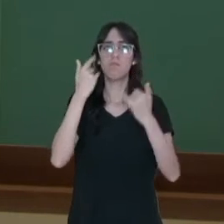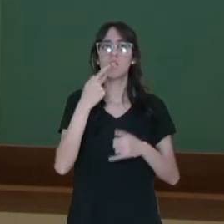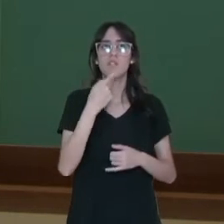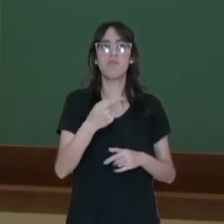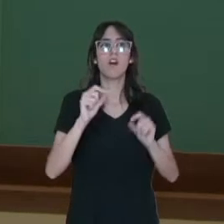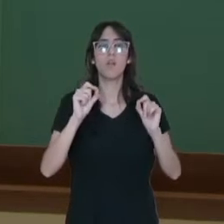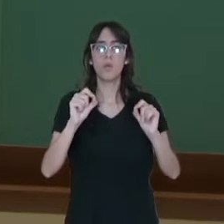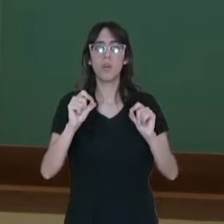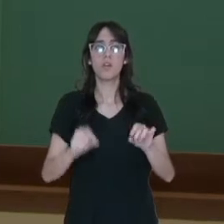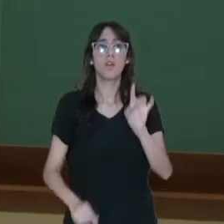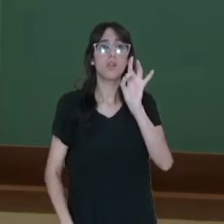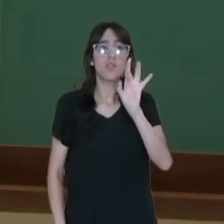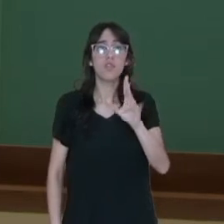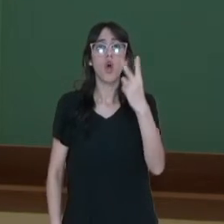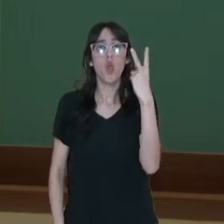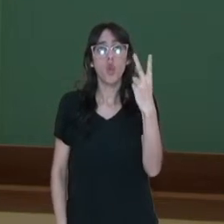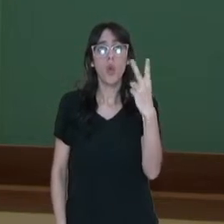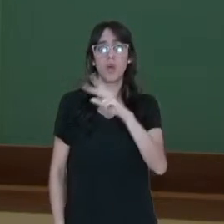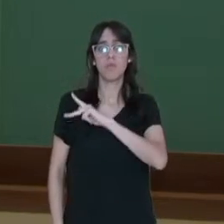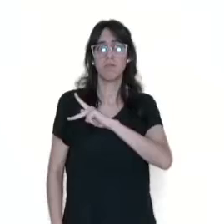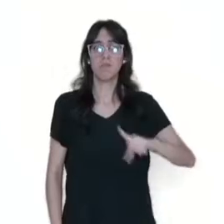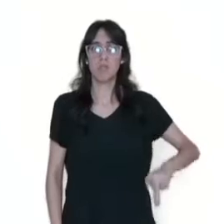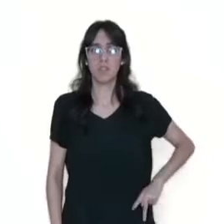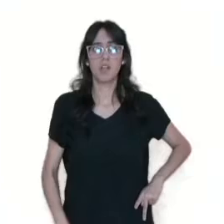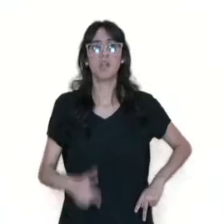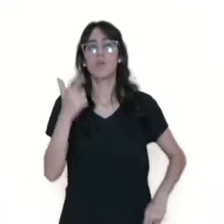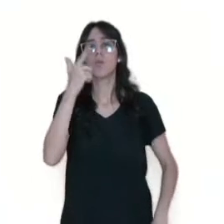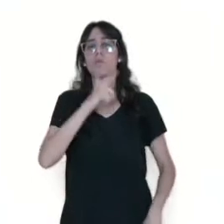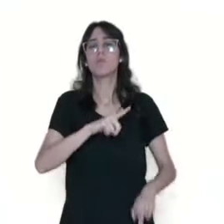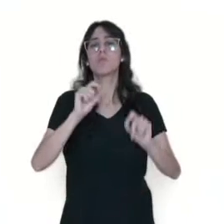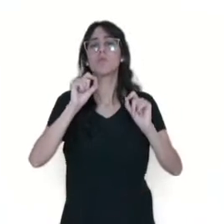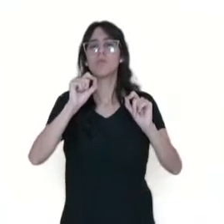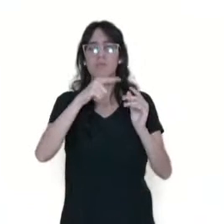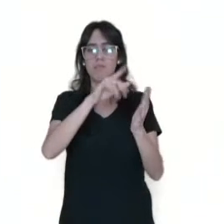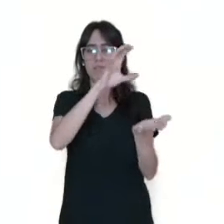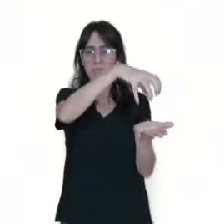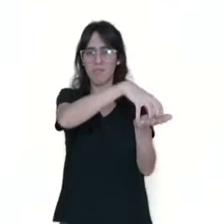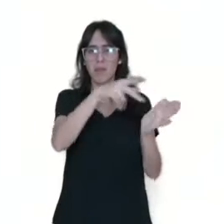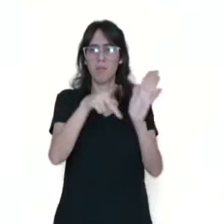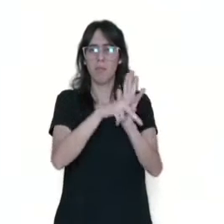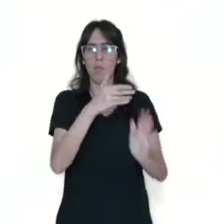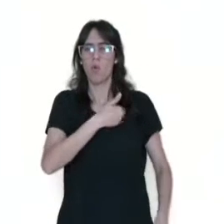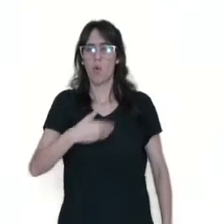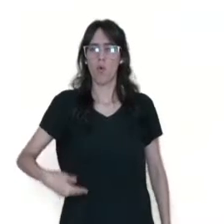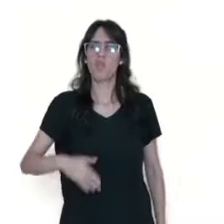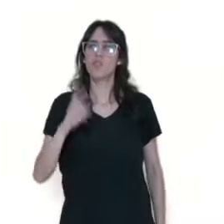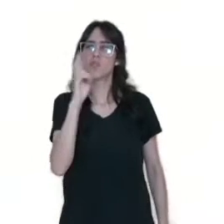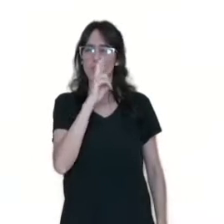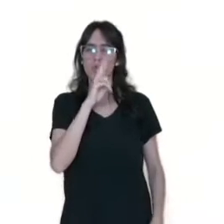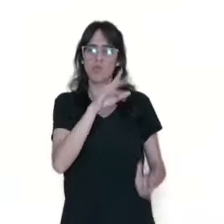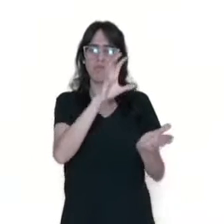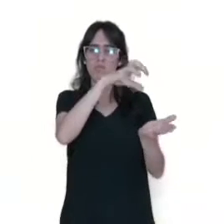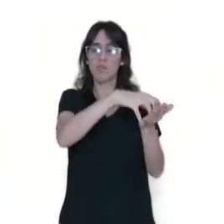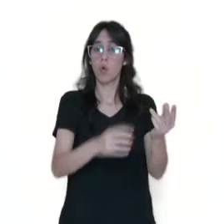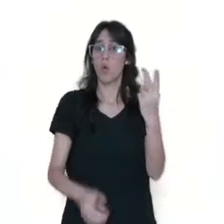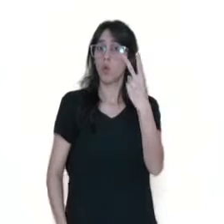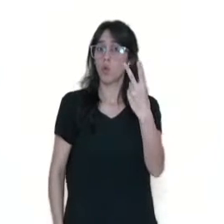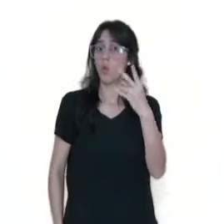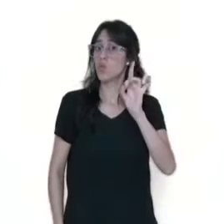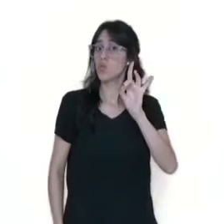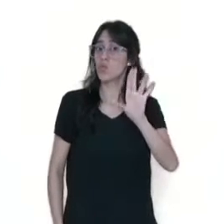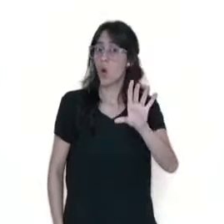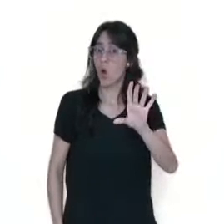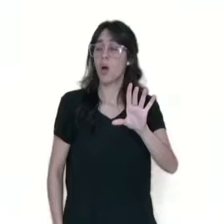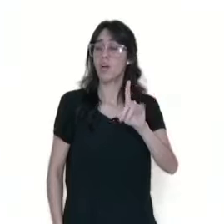somente 2 presidentes ocuparam o Kremlin, que é a sede do governo russo, nas últimas décadas, tirando a fase